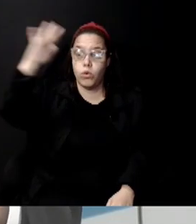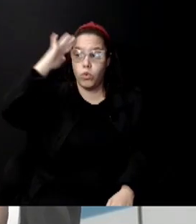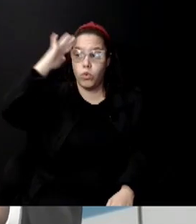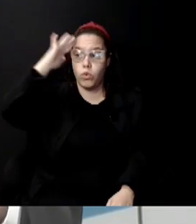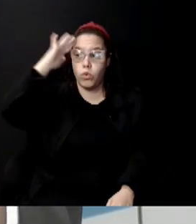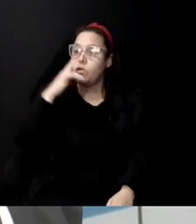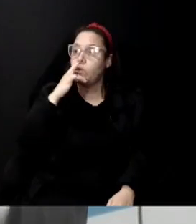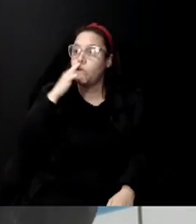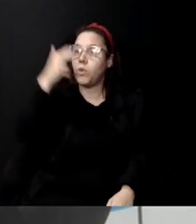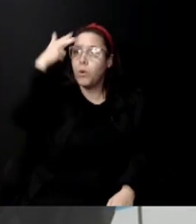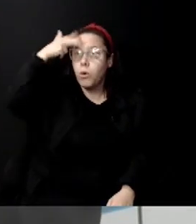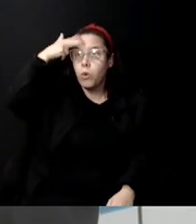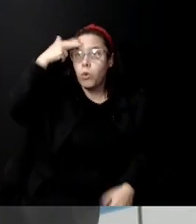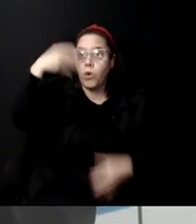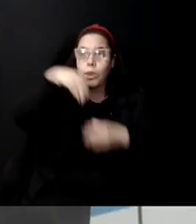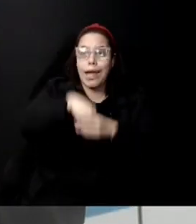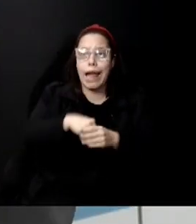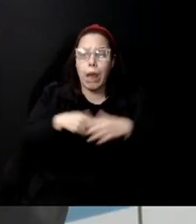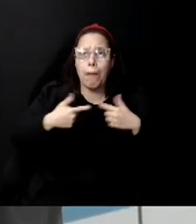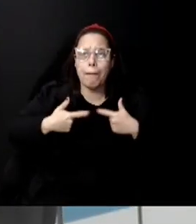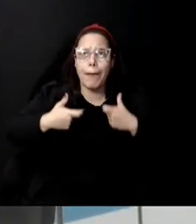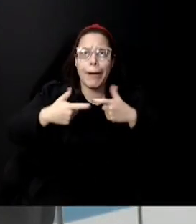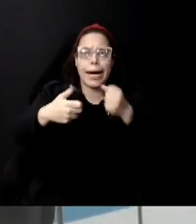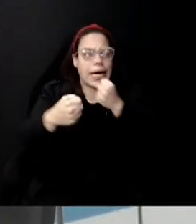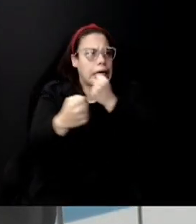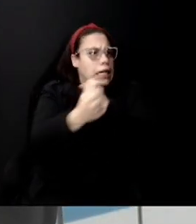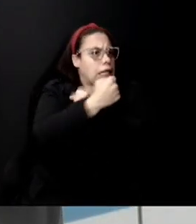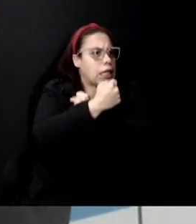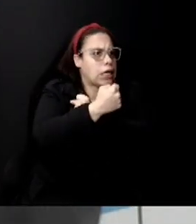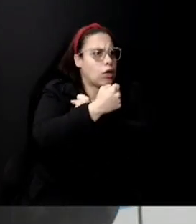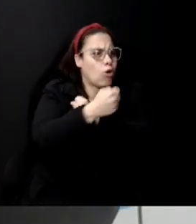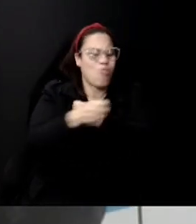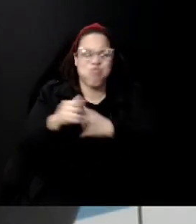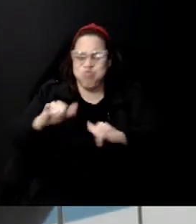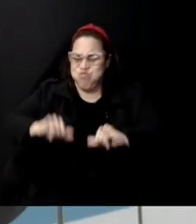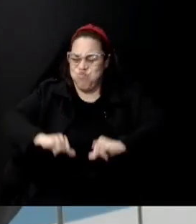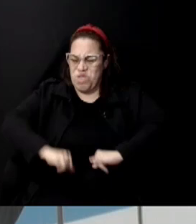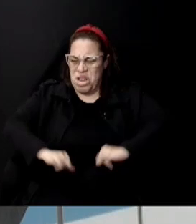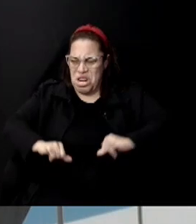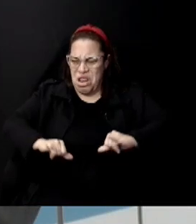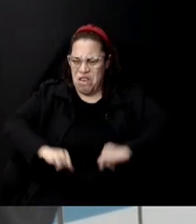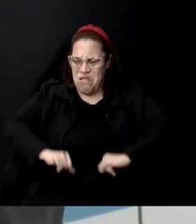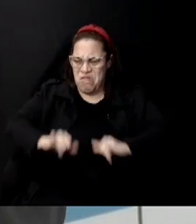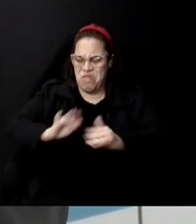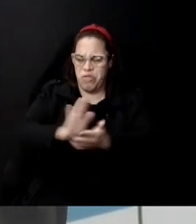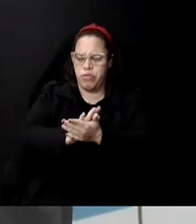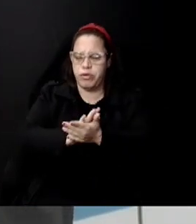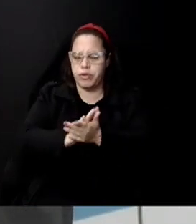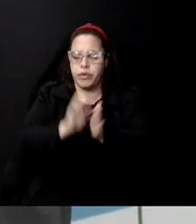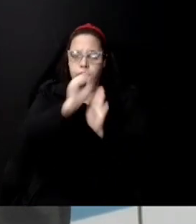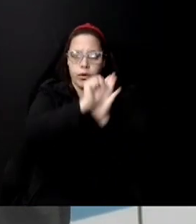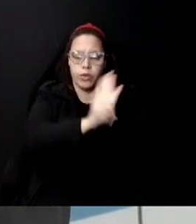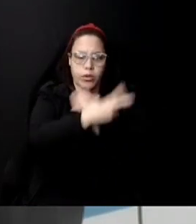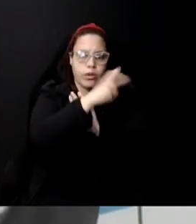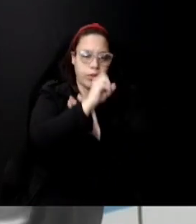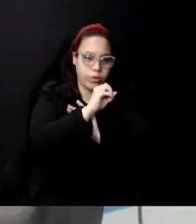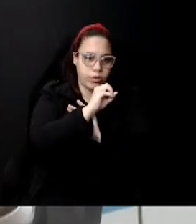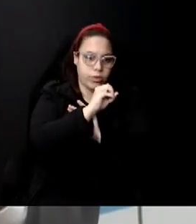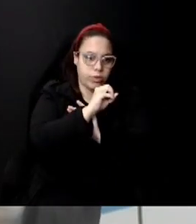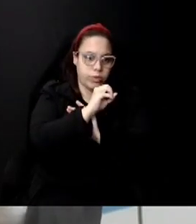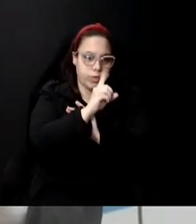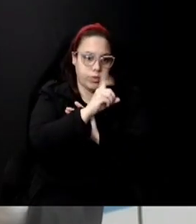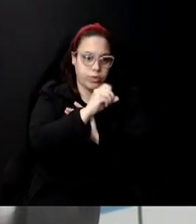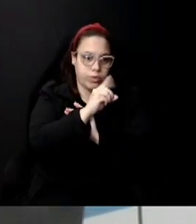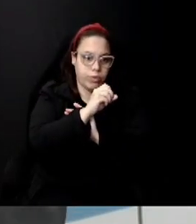de um conflito, proteger os feridos de guerra. No século XX, a gente veio com os acordos